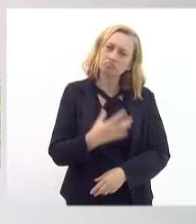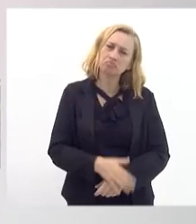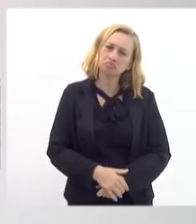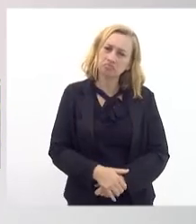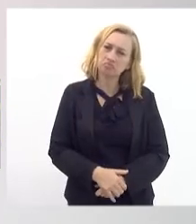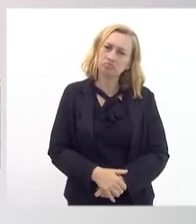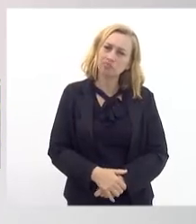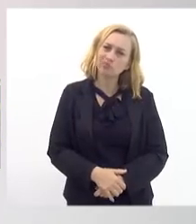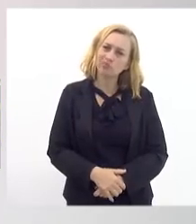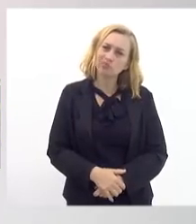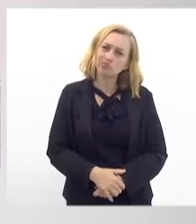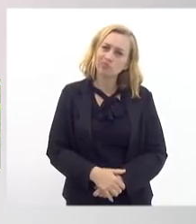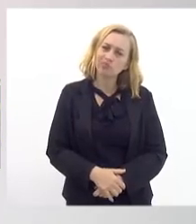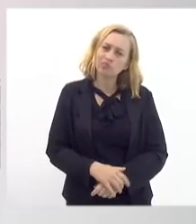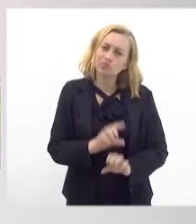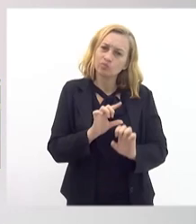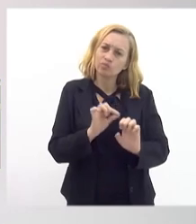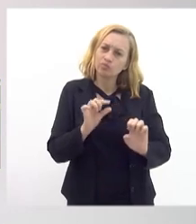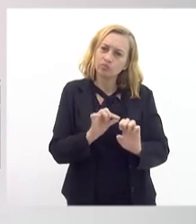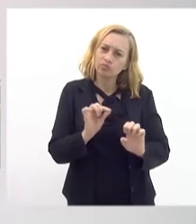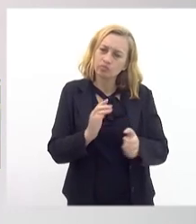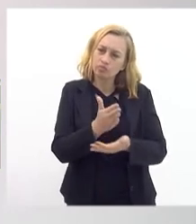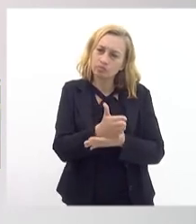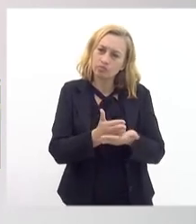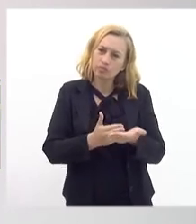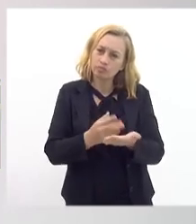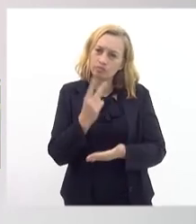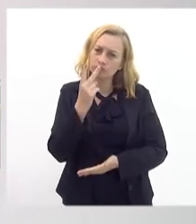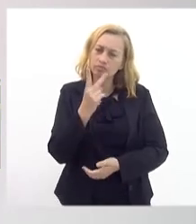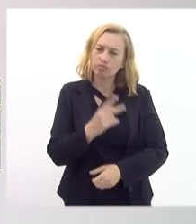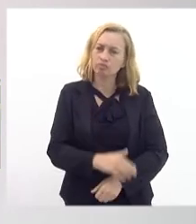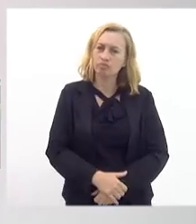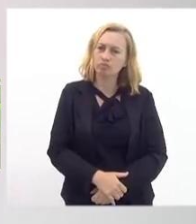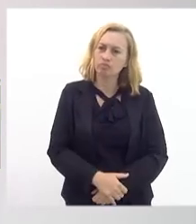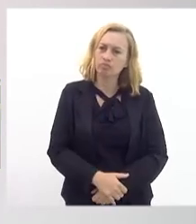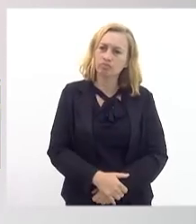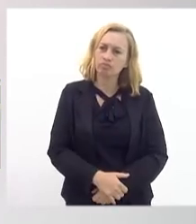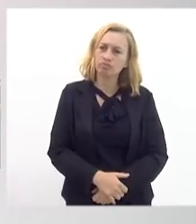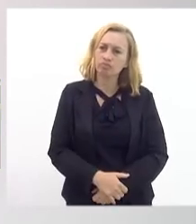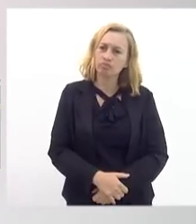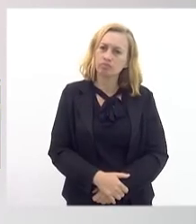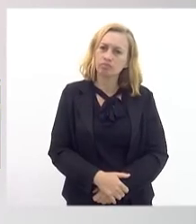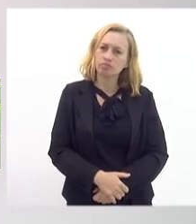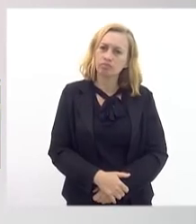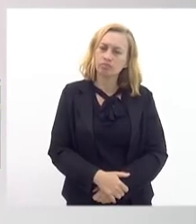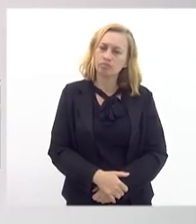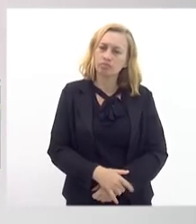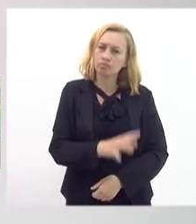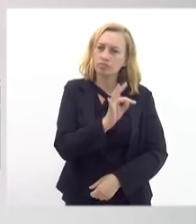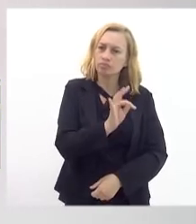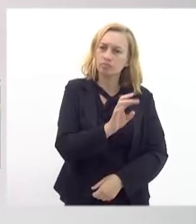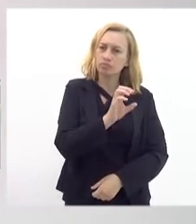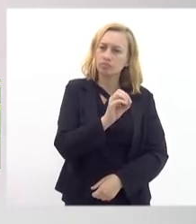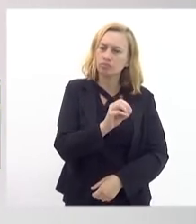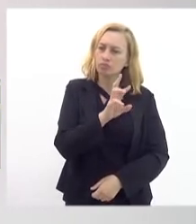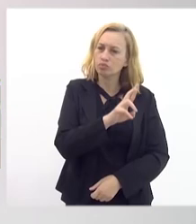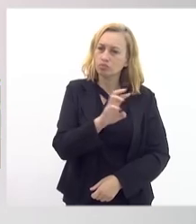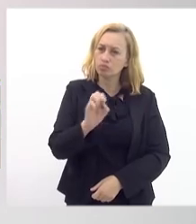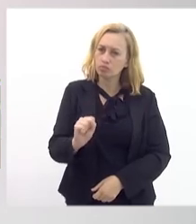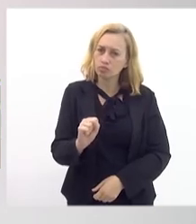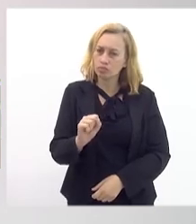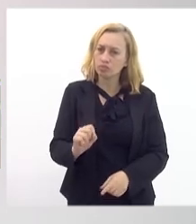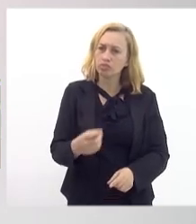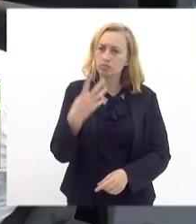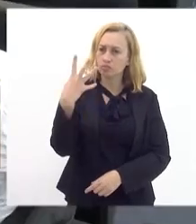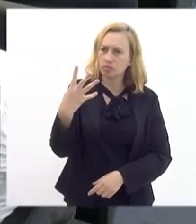dizer que o empreendimento foi dividido em dois as torres e